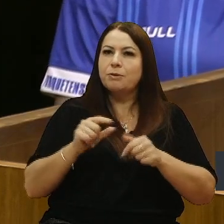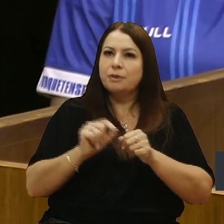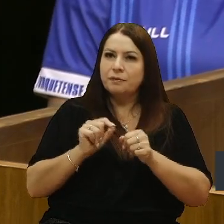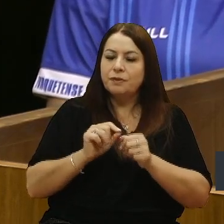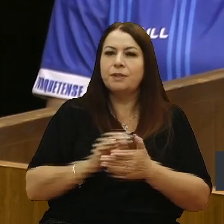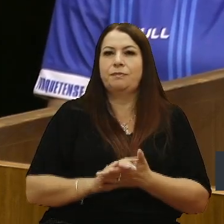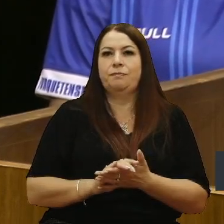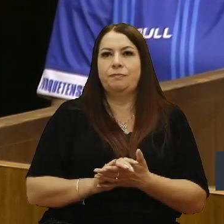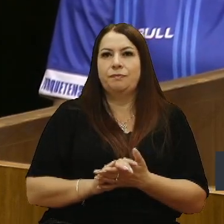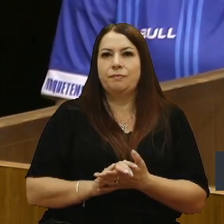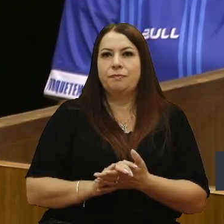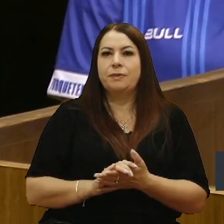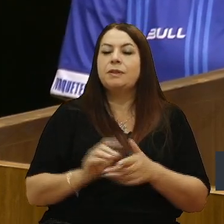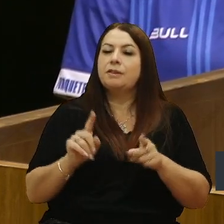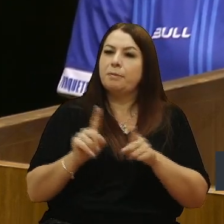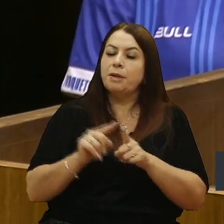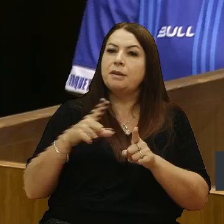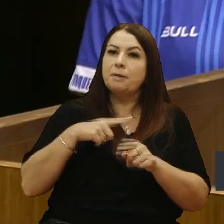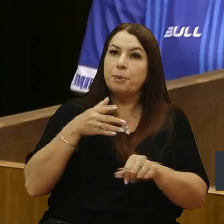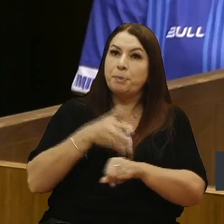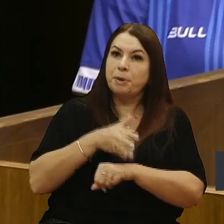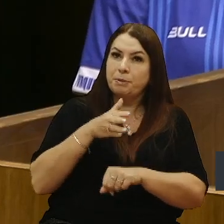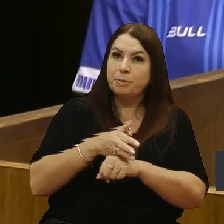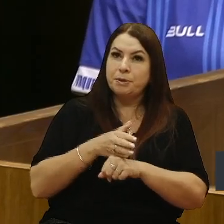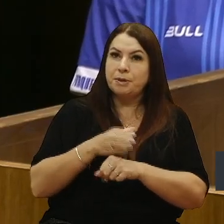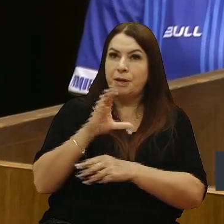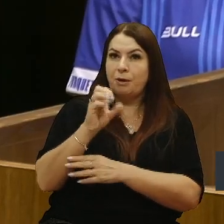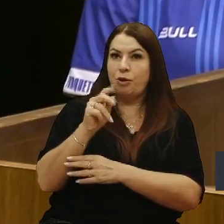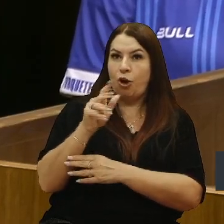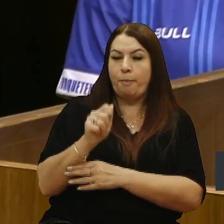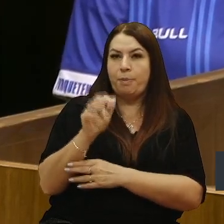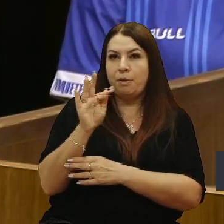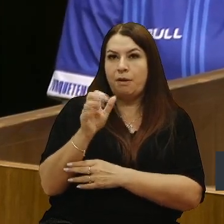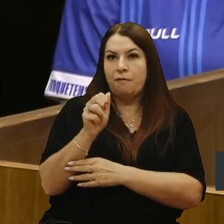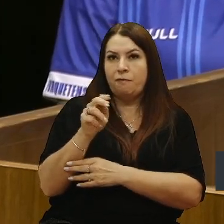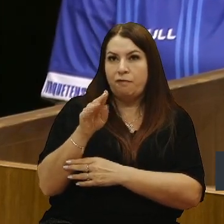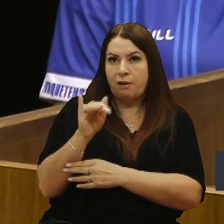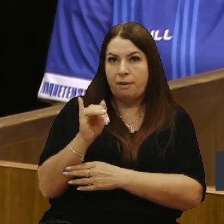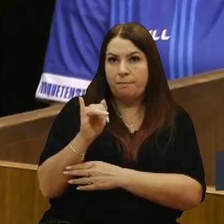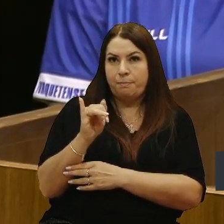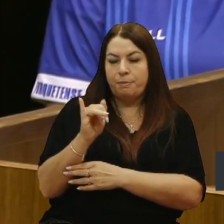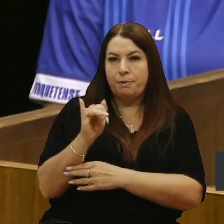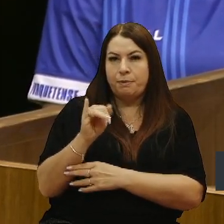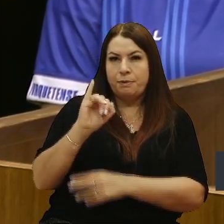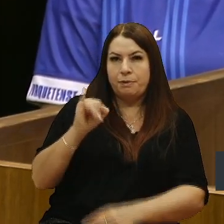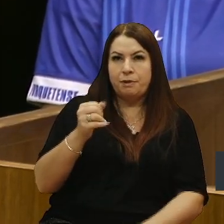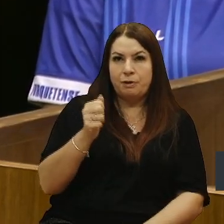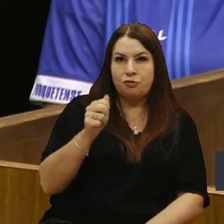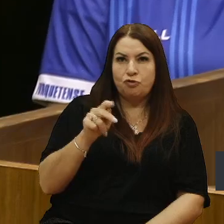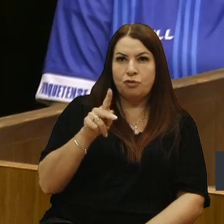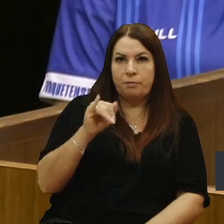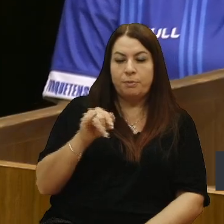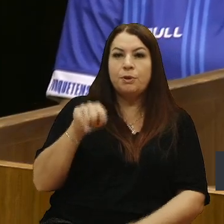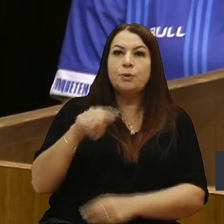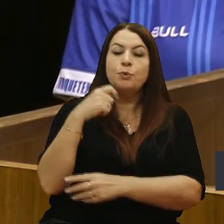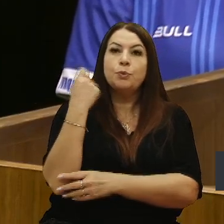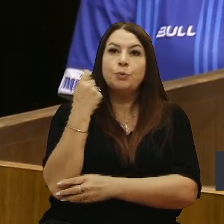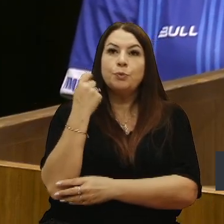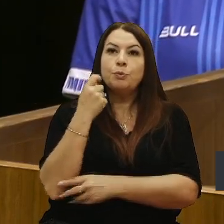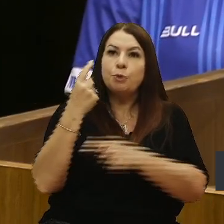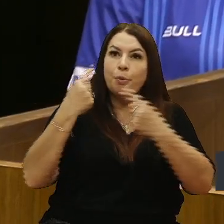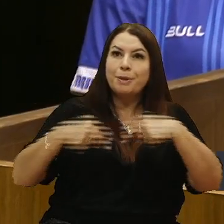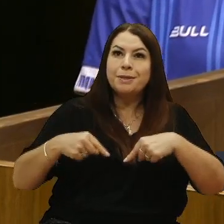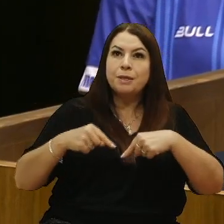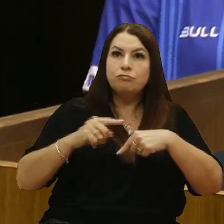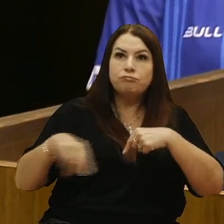realizado. Também teremos participação na Copa FAP, a JAP do Rio Grande, uma competição de